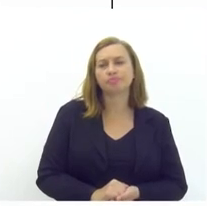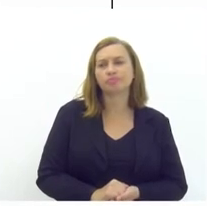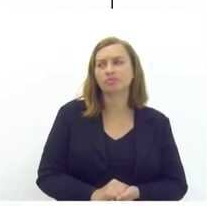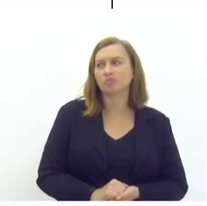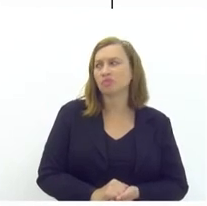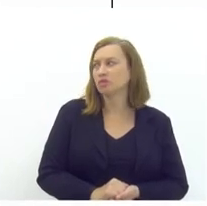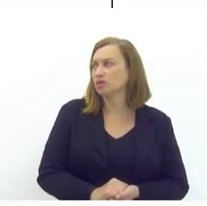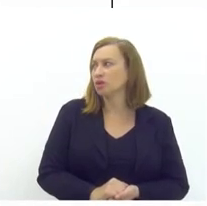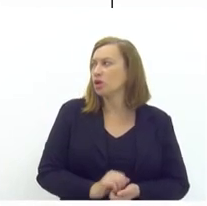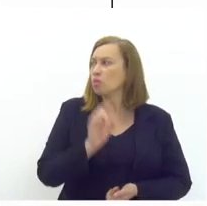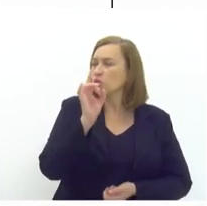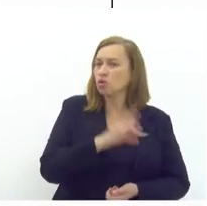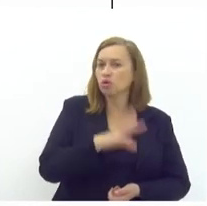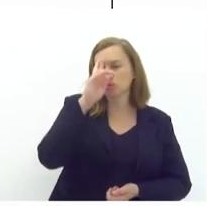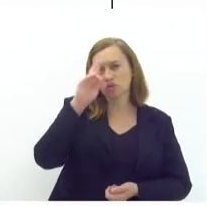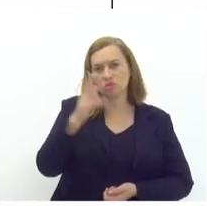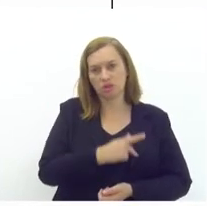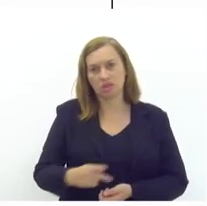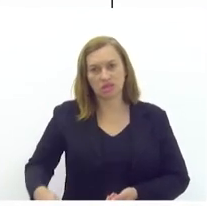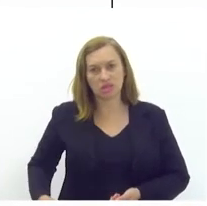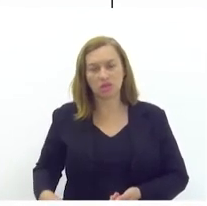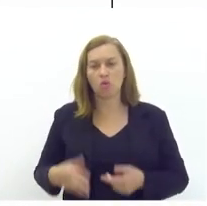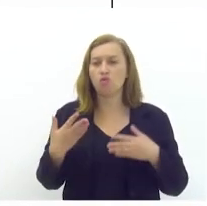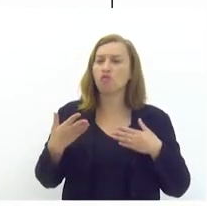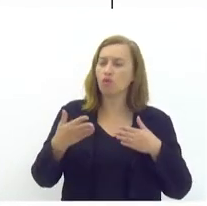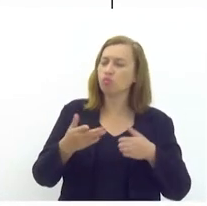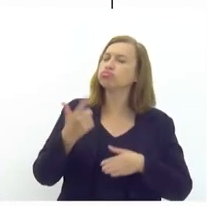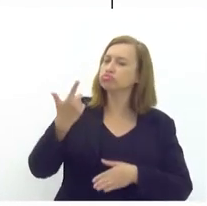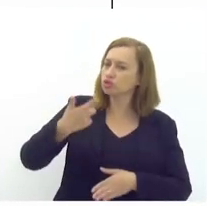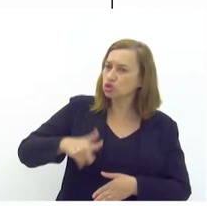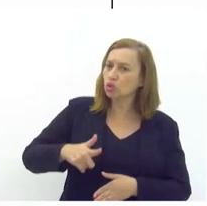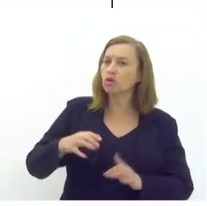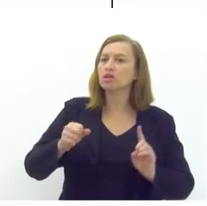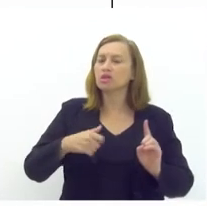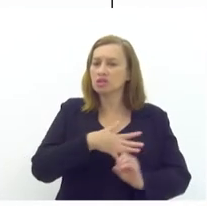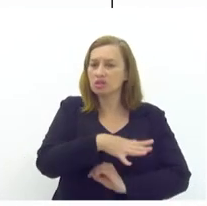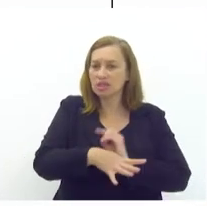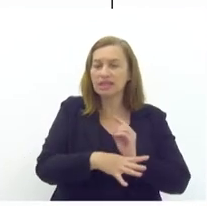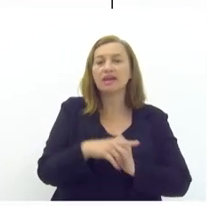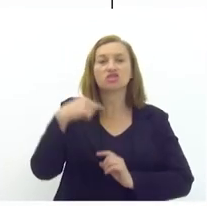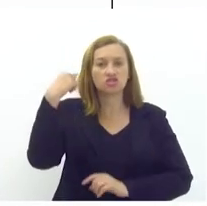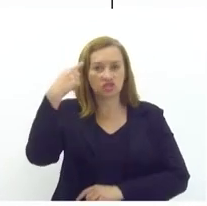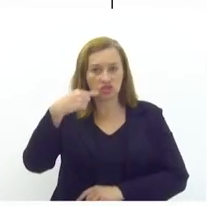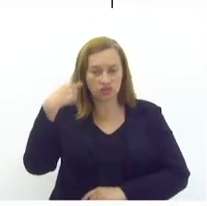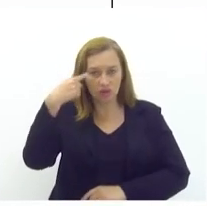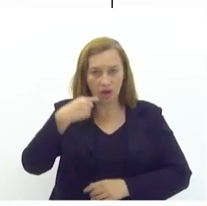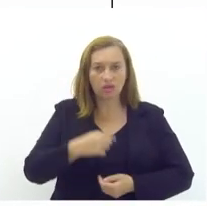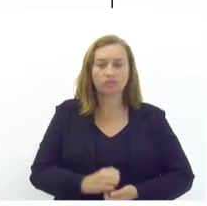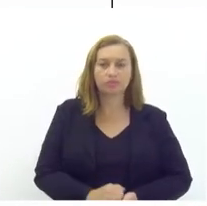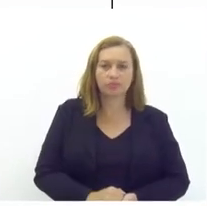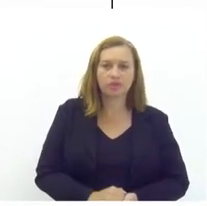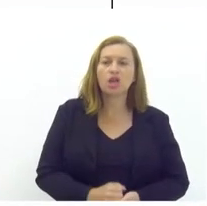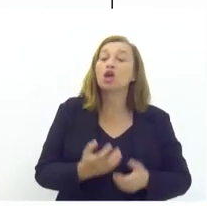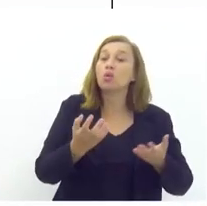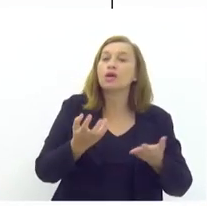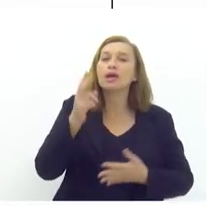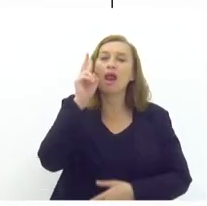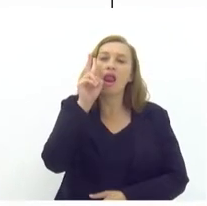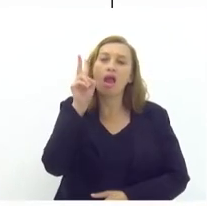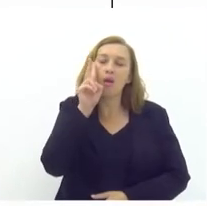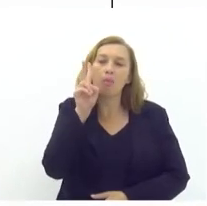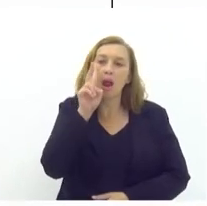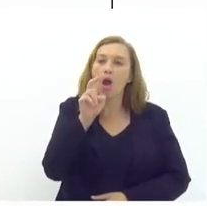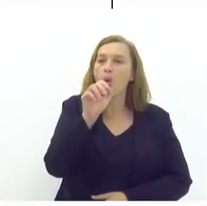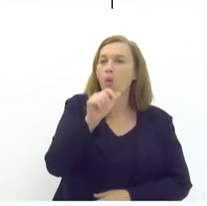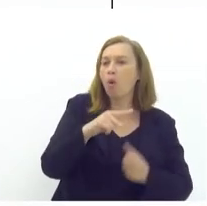por último o senhor presidente focando novamente na sociedade de advogados eu queria lembrar que